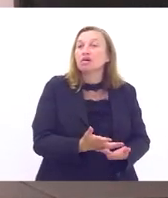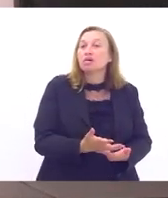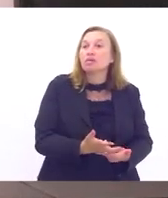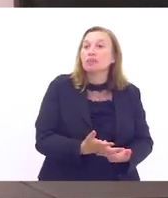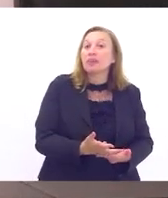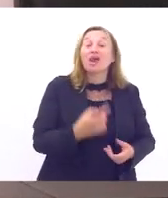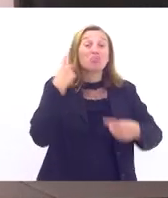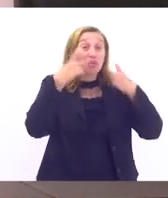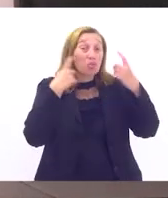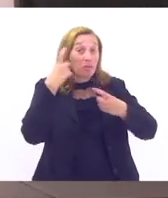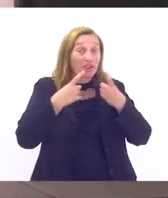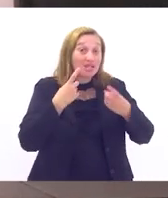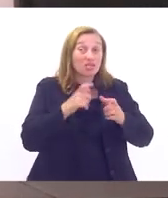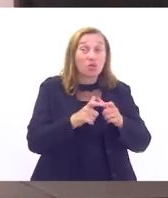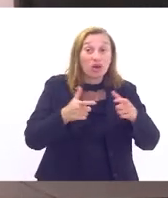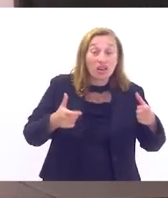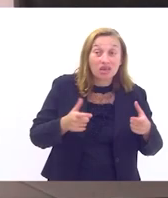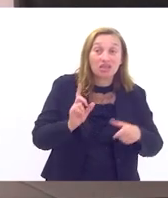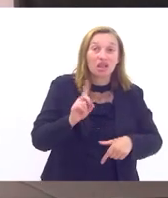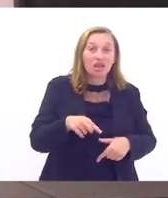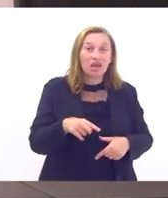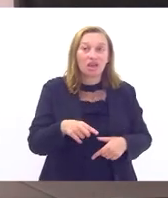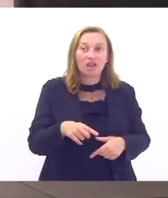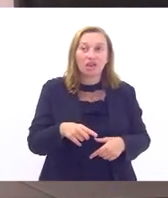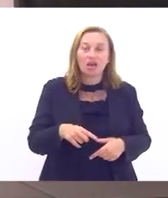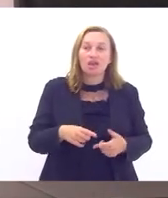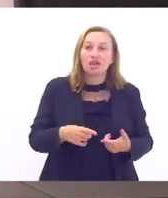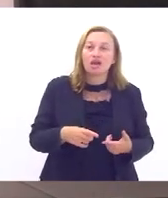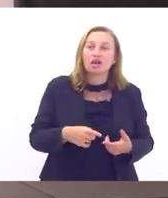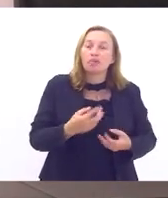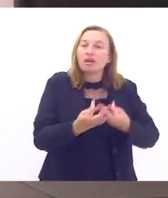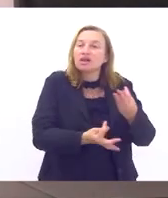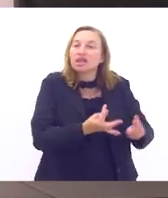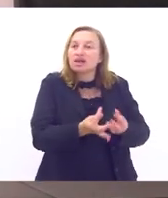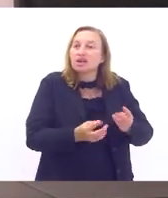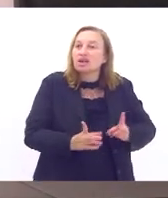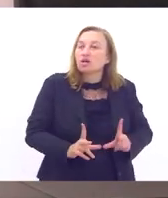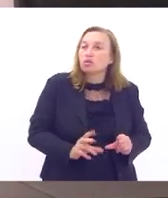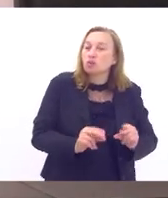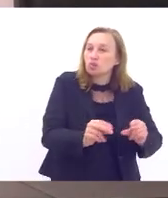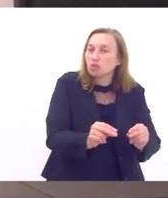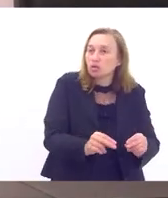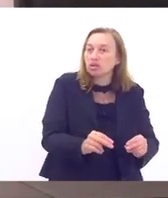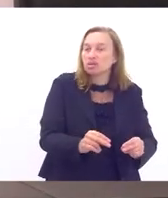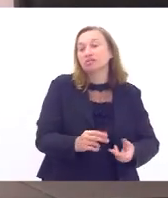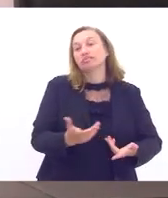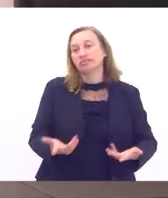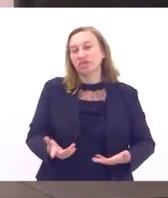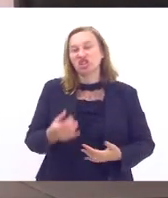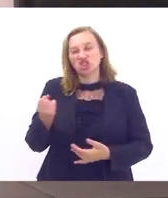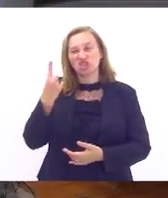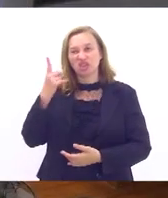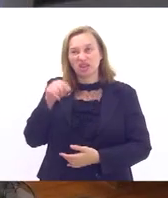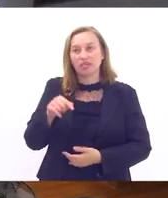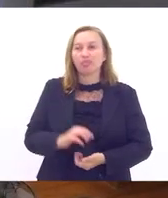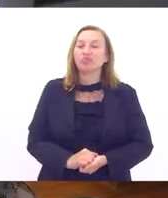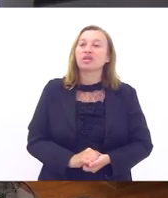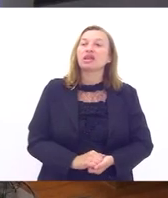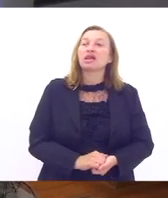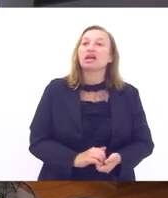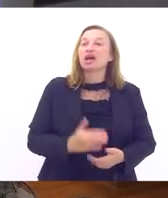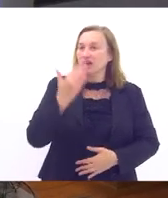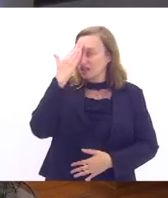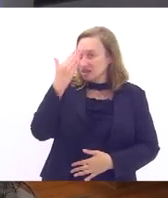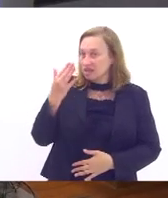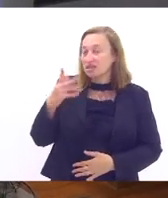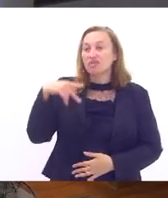grande preocupação do secretário de Saúde era pegar o Hospital da Lagoa para tratar o câncer. Fica muito estranho isso, né? Bom,